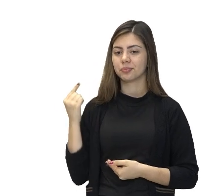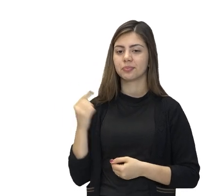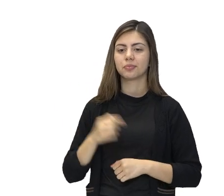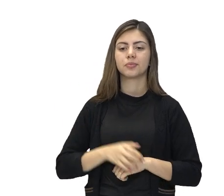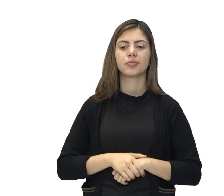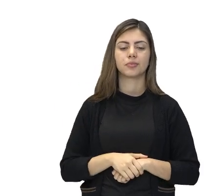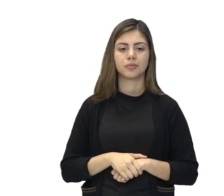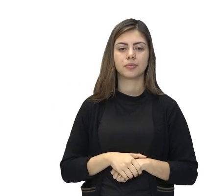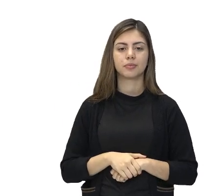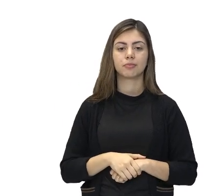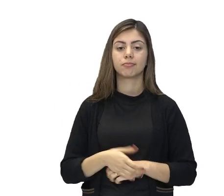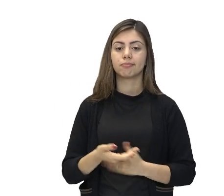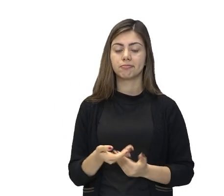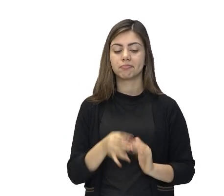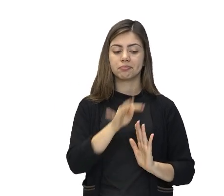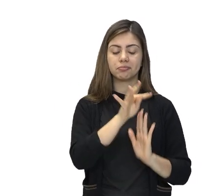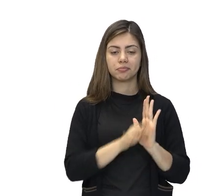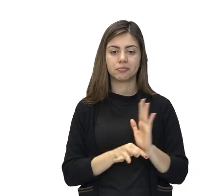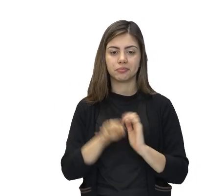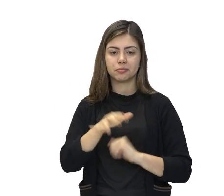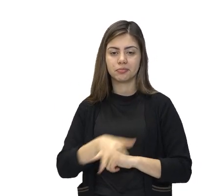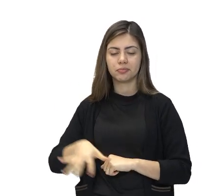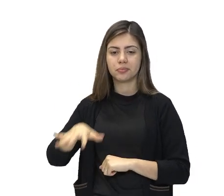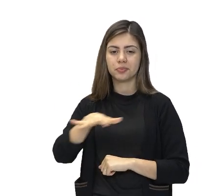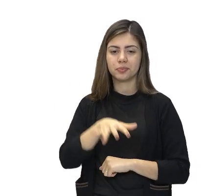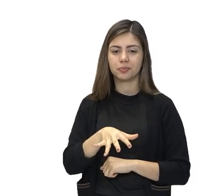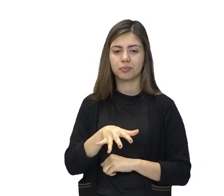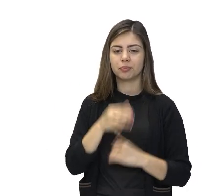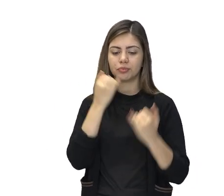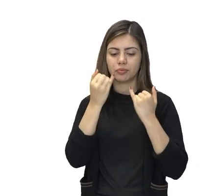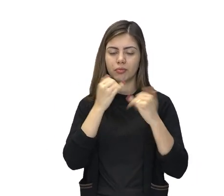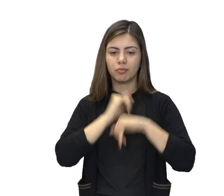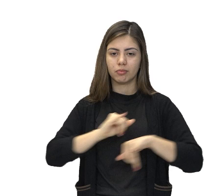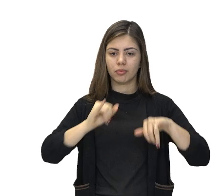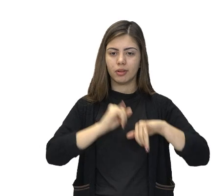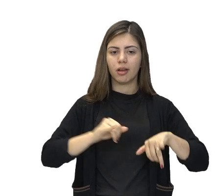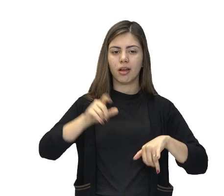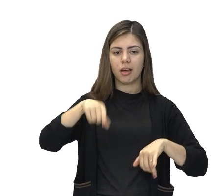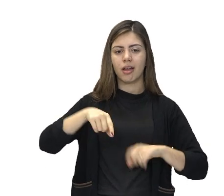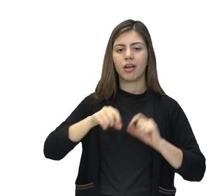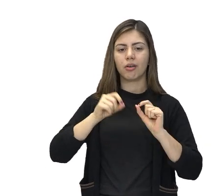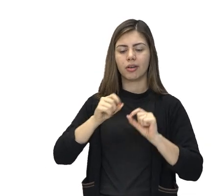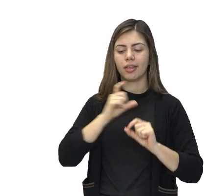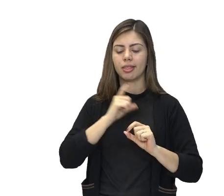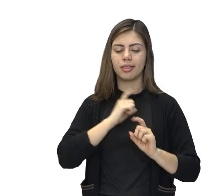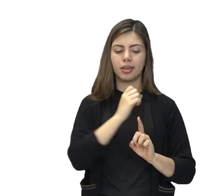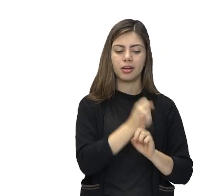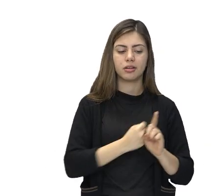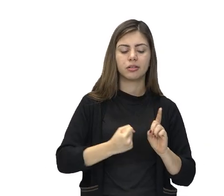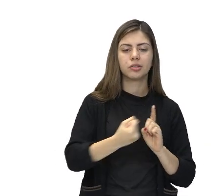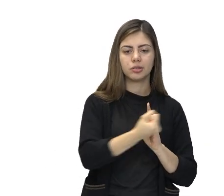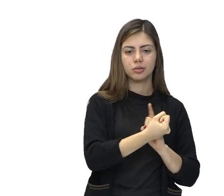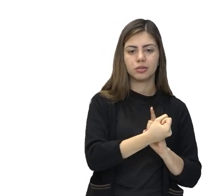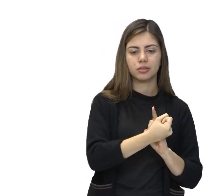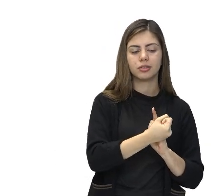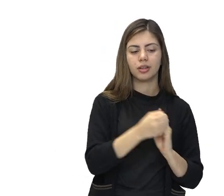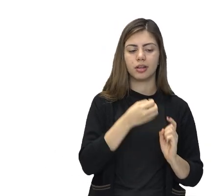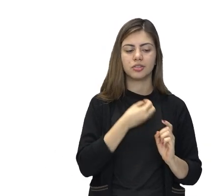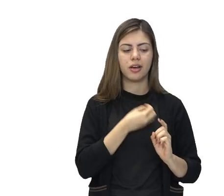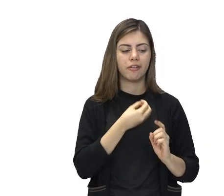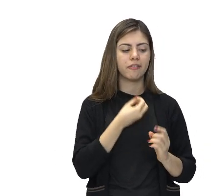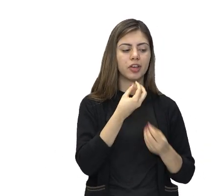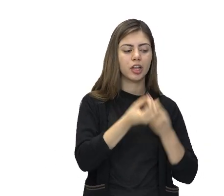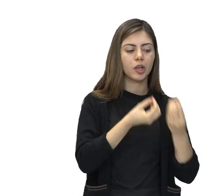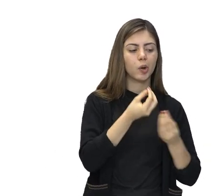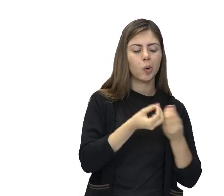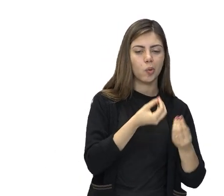Os textos da esfera jornalística pressupõem o envolvimento com a sociedade, ou seja, a vida em sociedade,